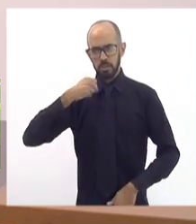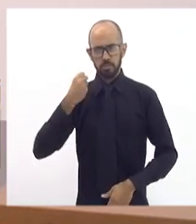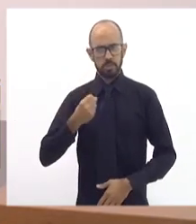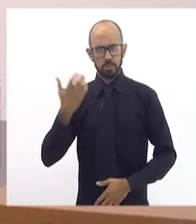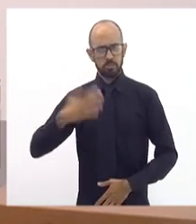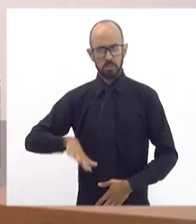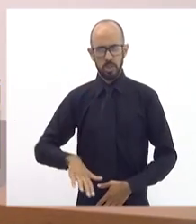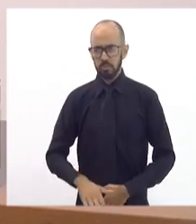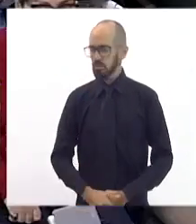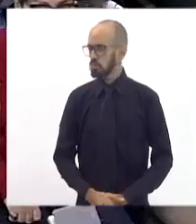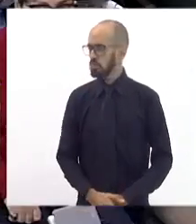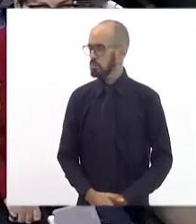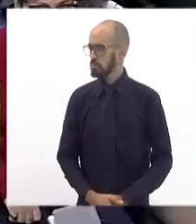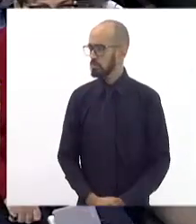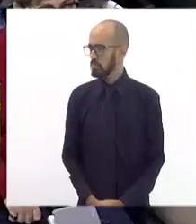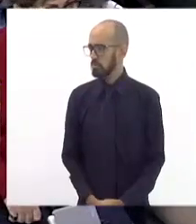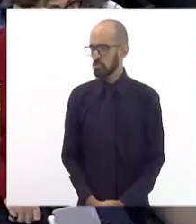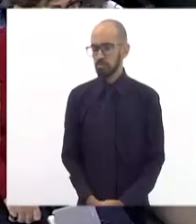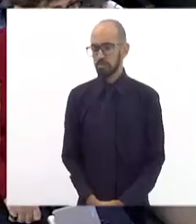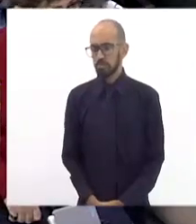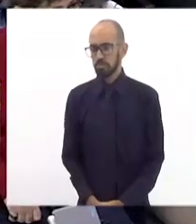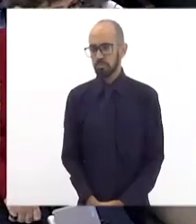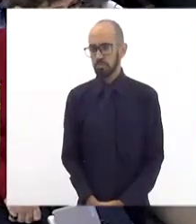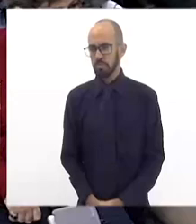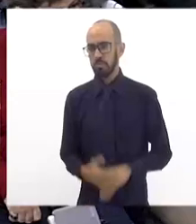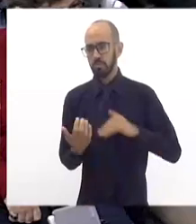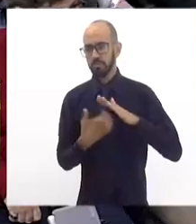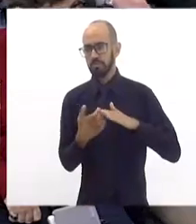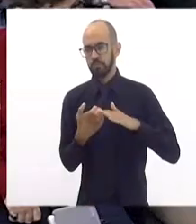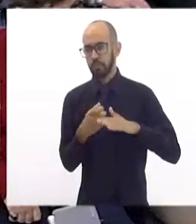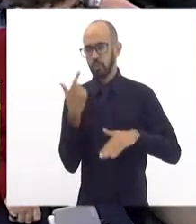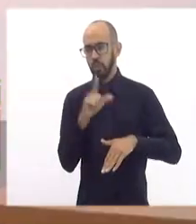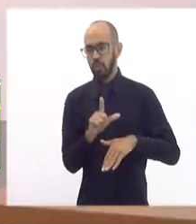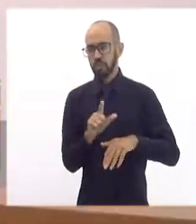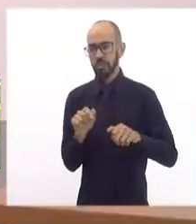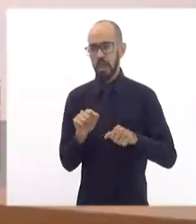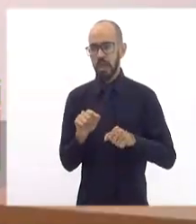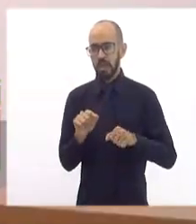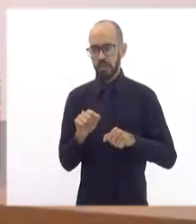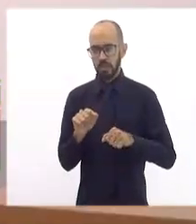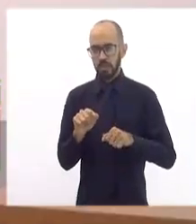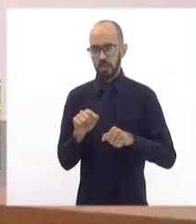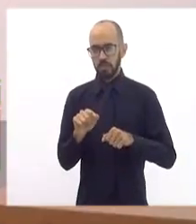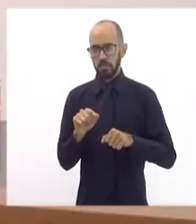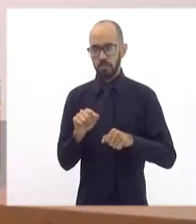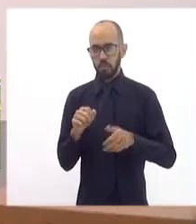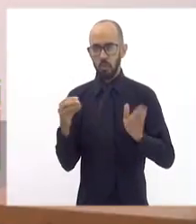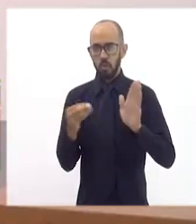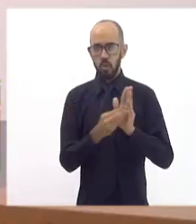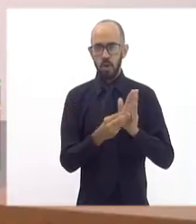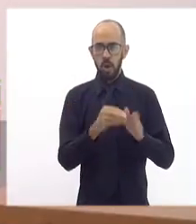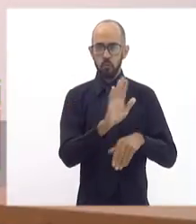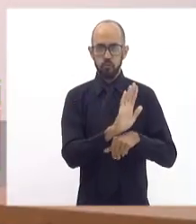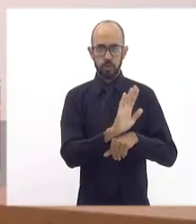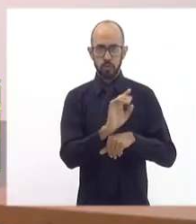se a empresa não consegue passar um vídeo aqui ó